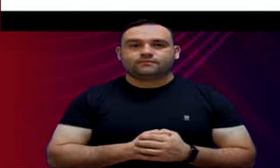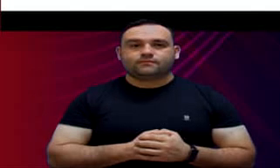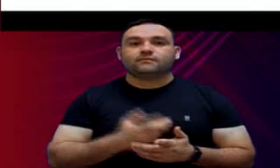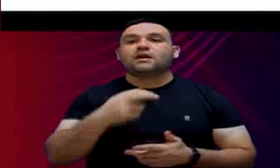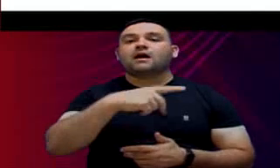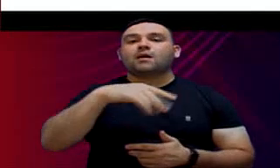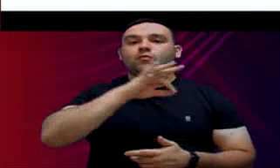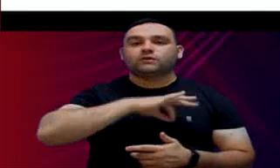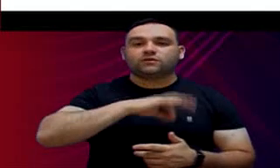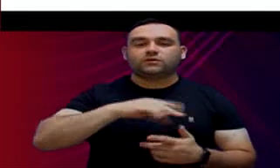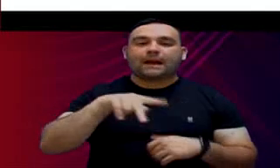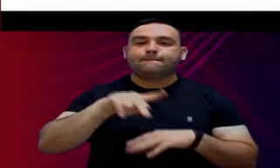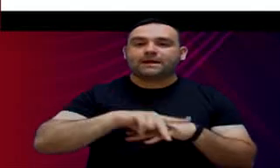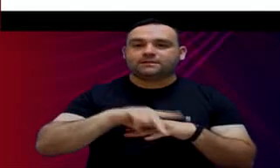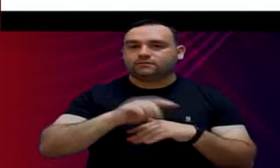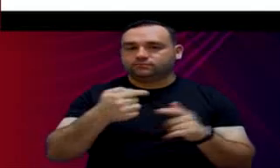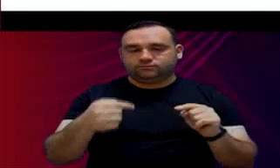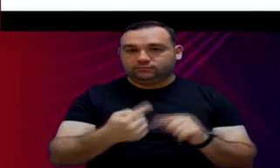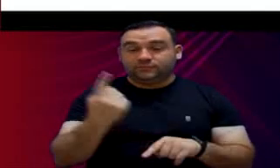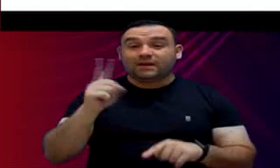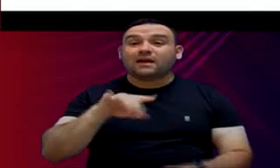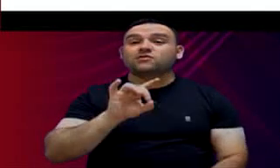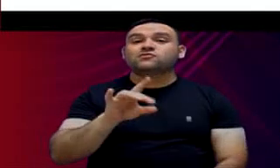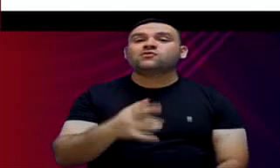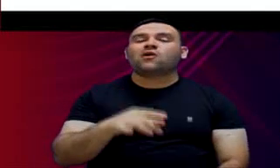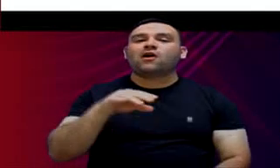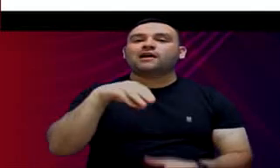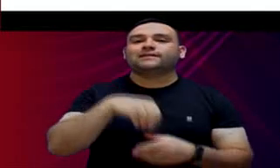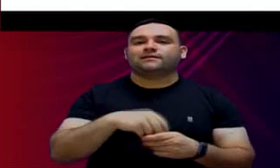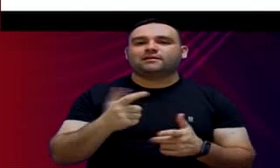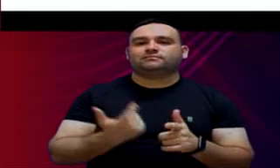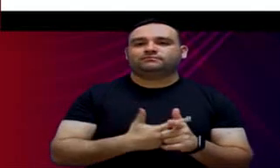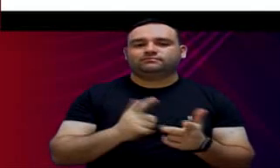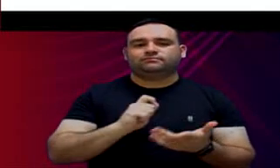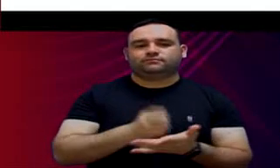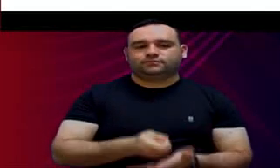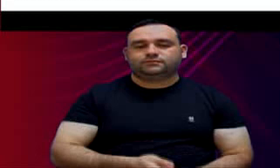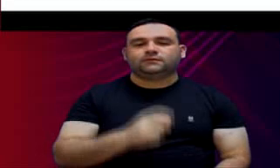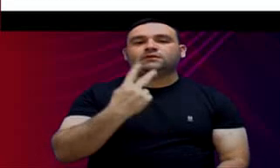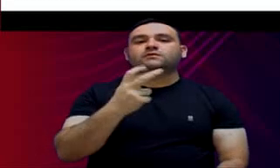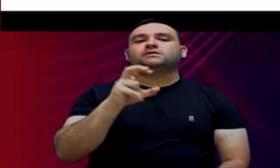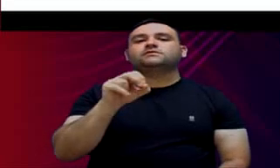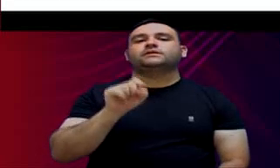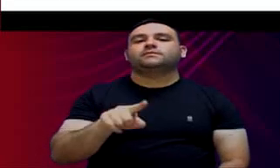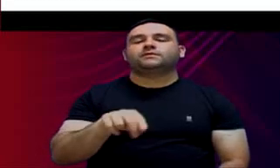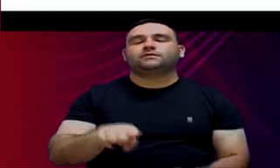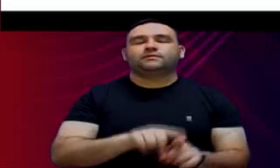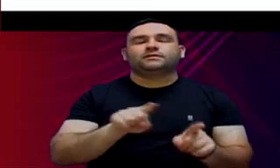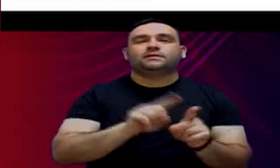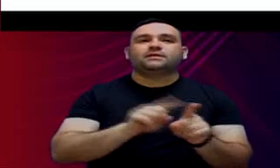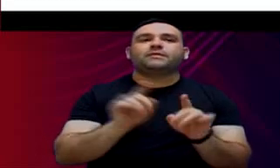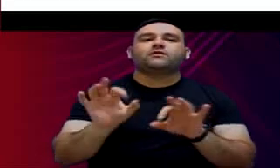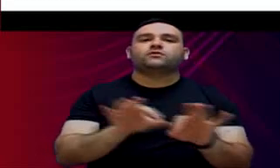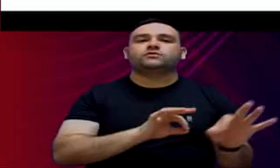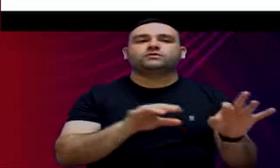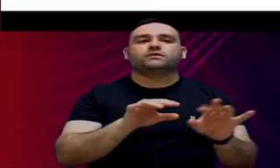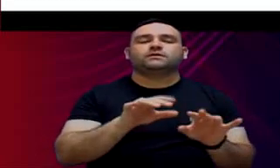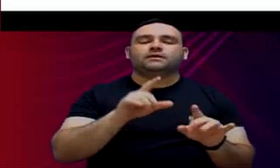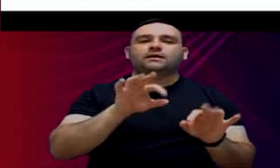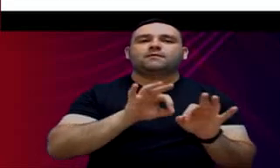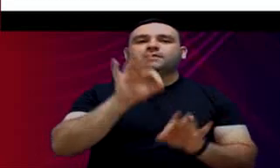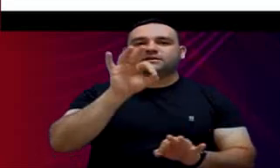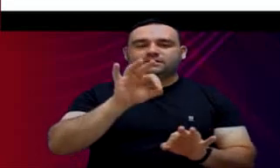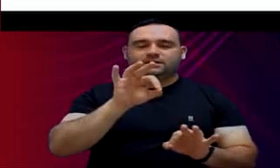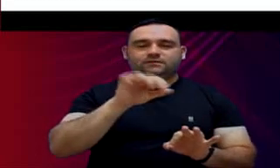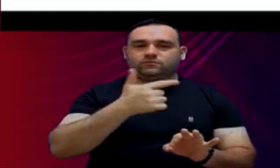aposentadoria e pensão aqui são suas despesas internas 250 mil despesa de caráter continuado unidade de medida